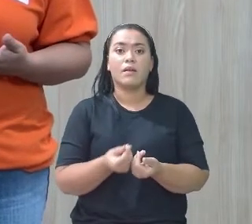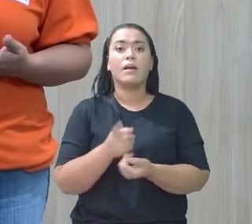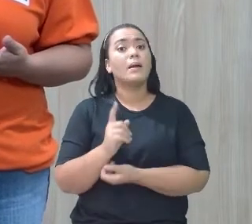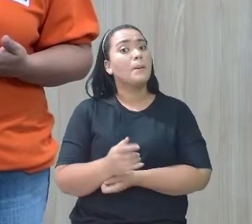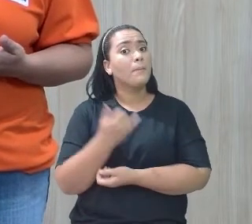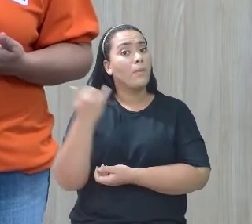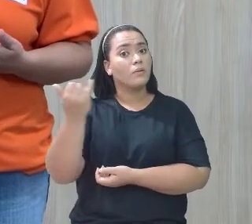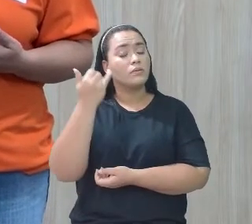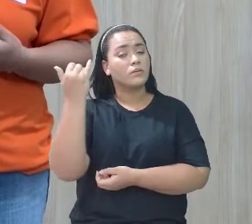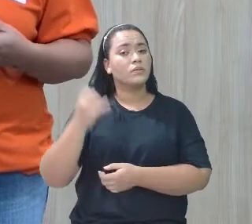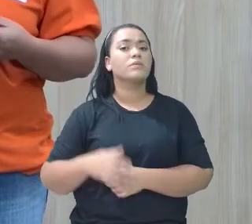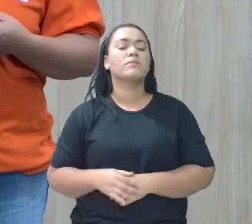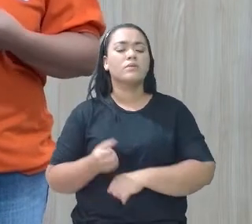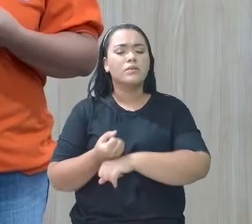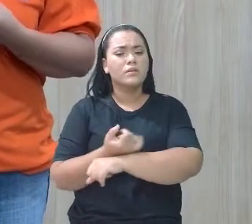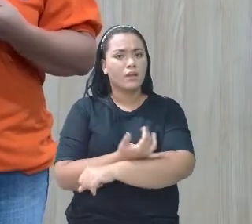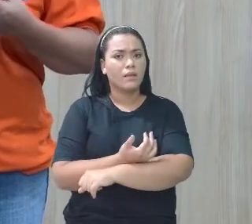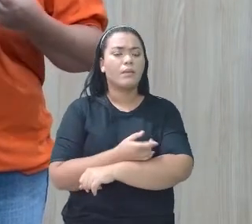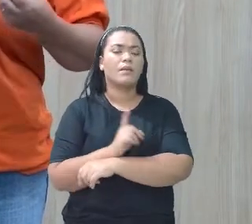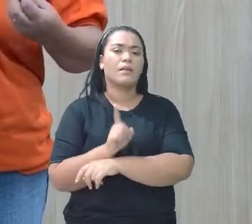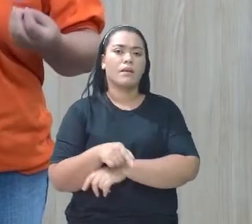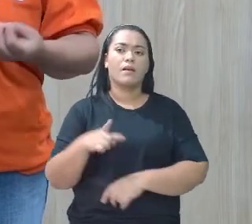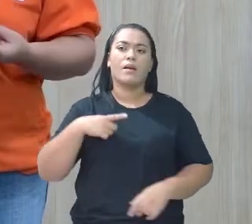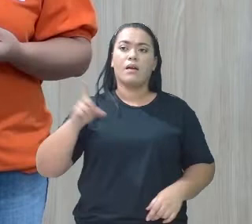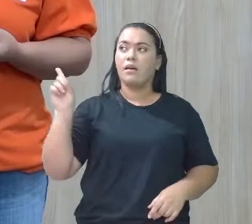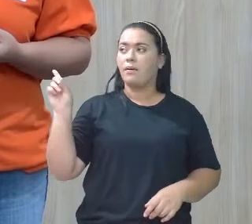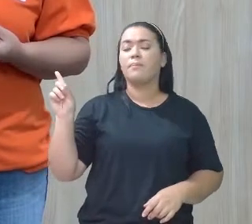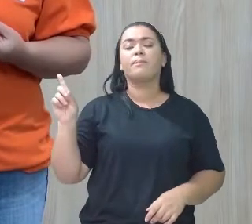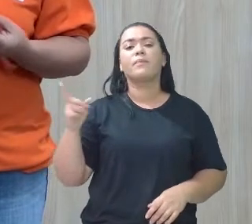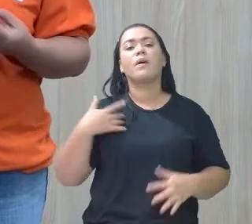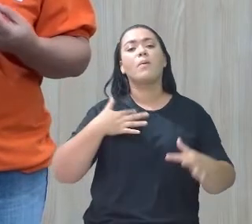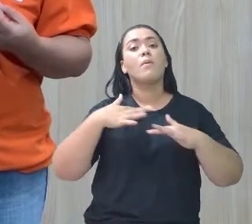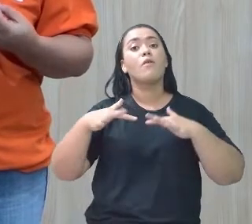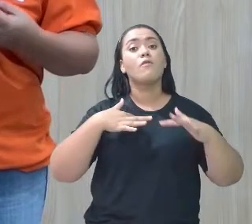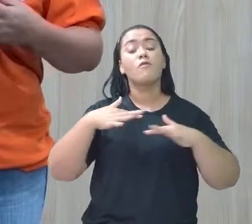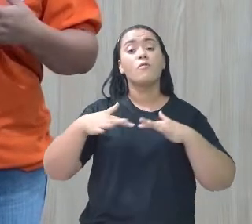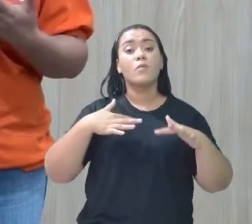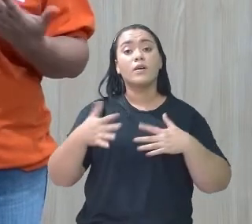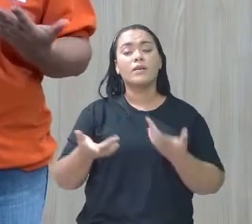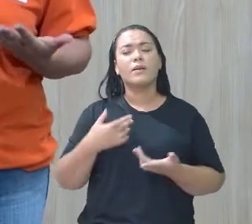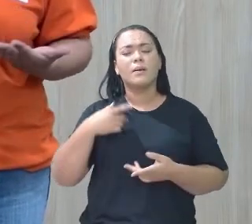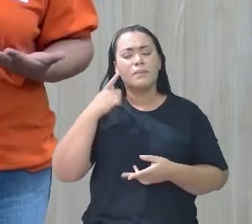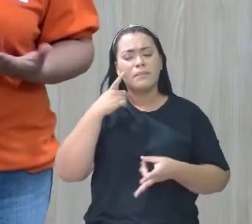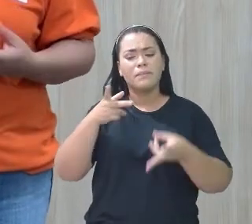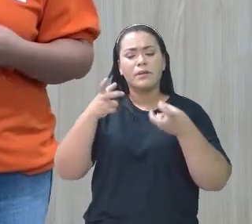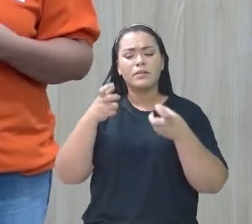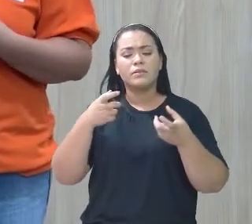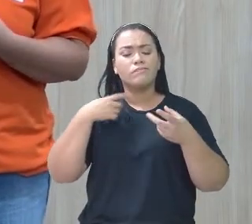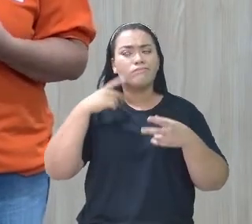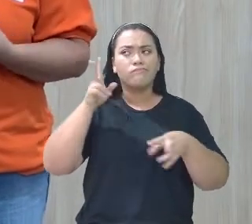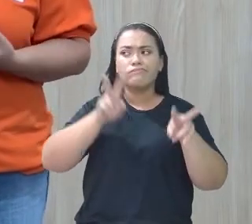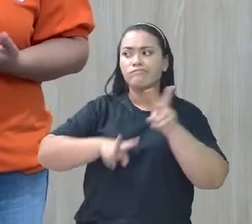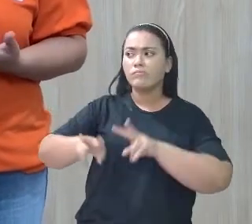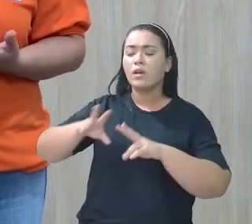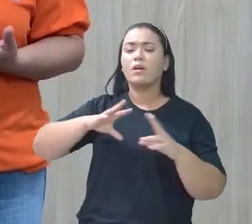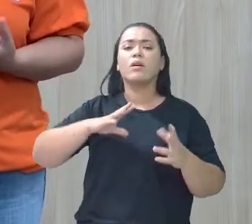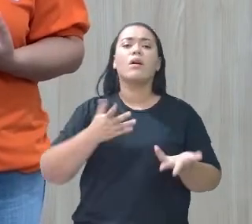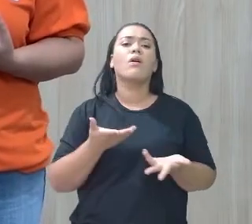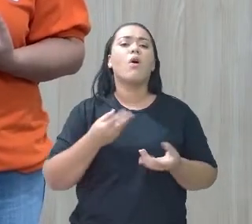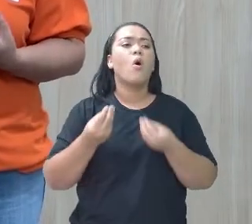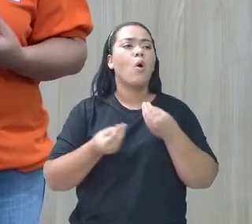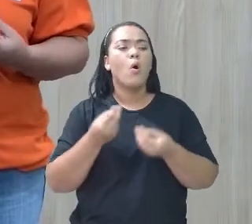ela é importante, não é, para o movimento dessa criança, para ele perceber o mundo, para ele perceber